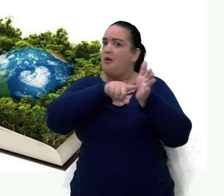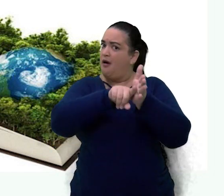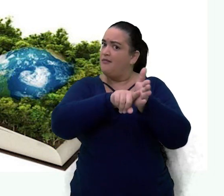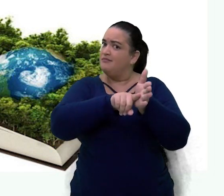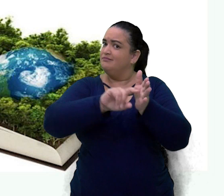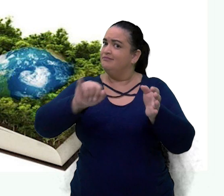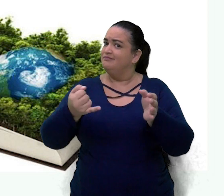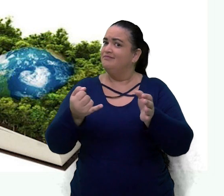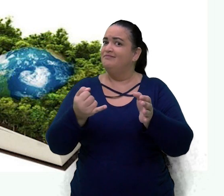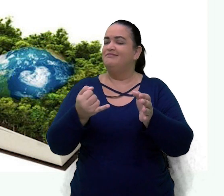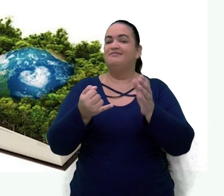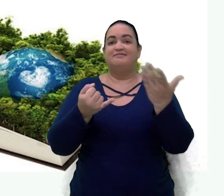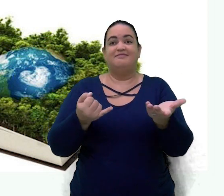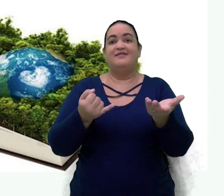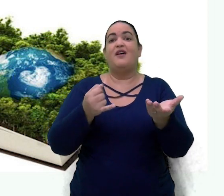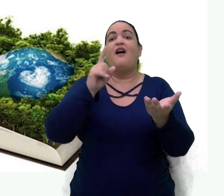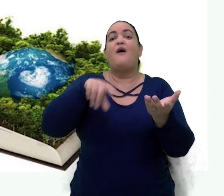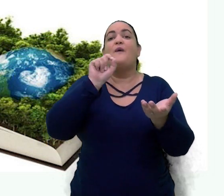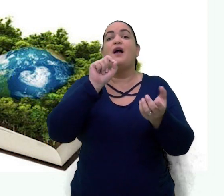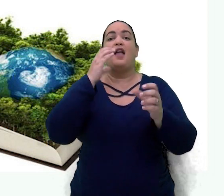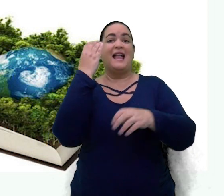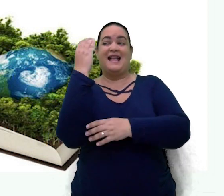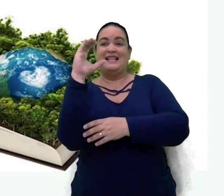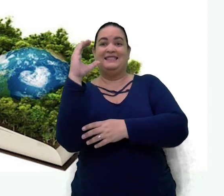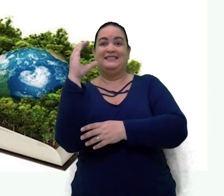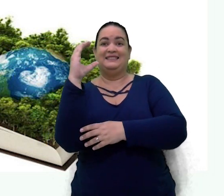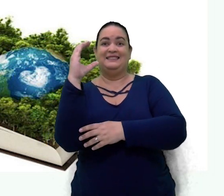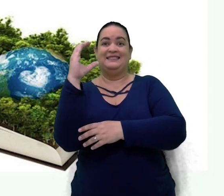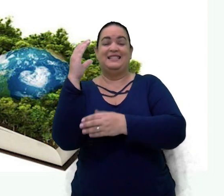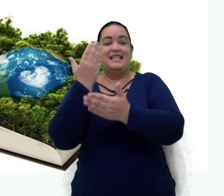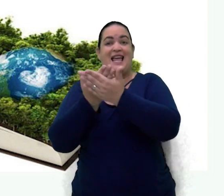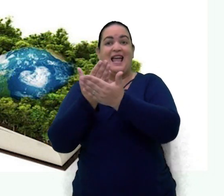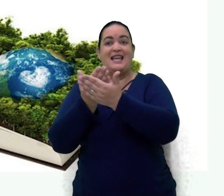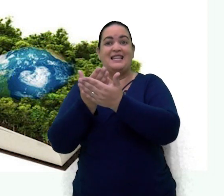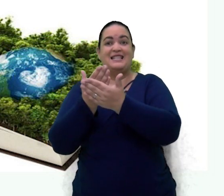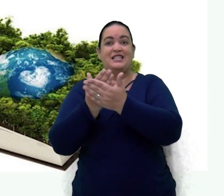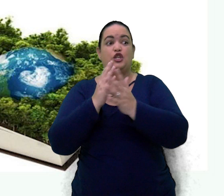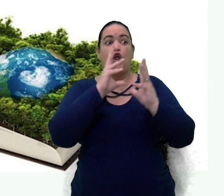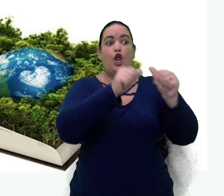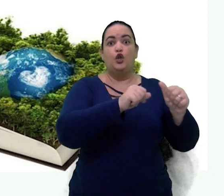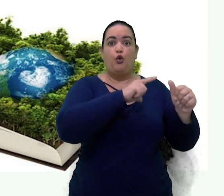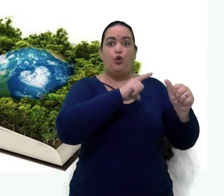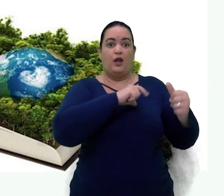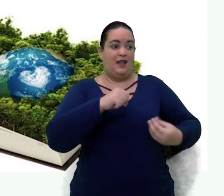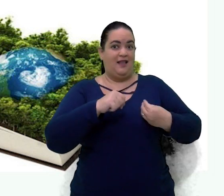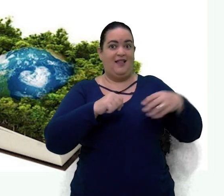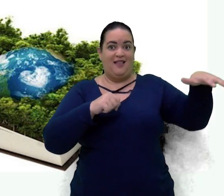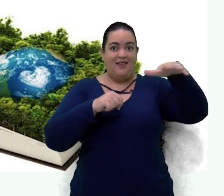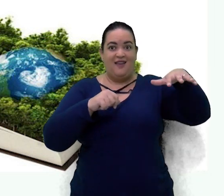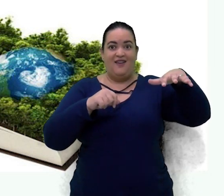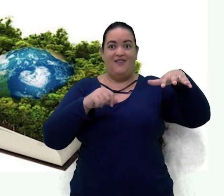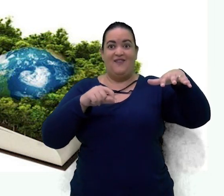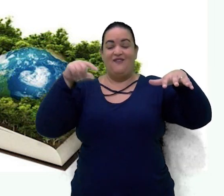também. Ecologia é a ciência que estuda as relações dos seres vivos entre si